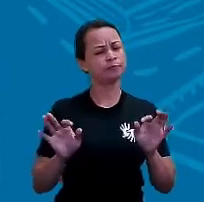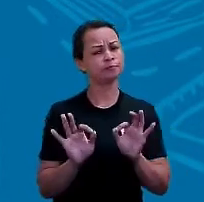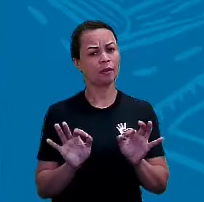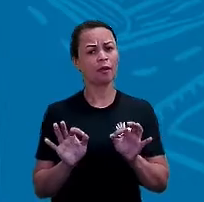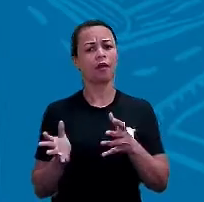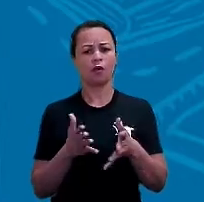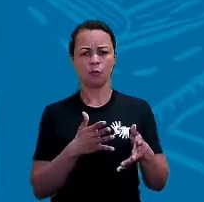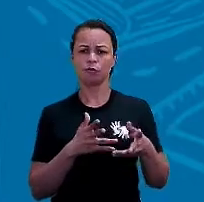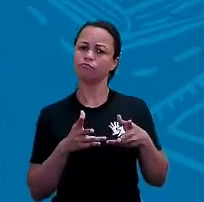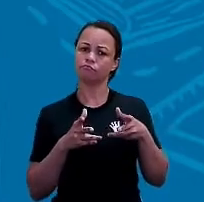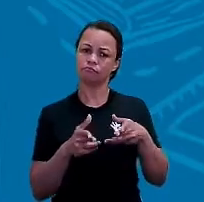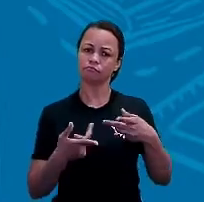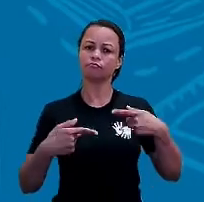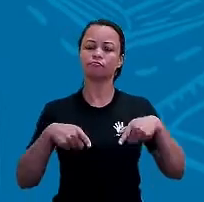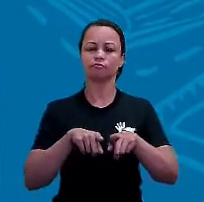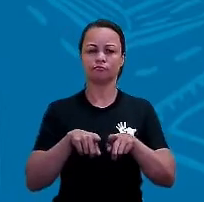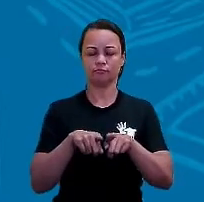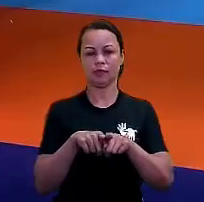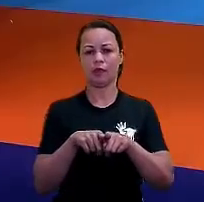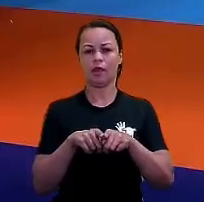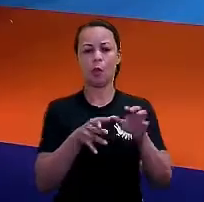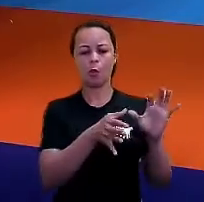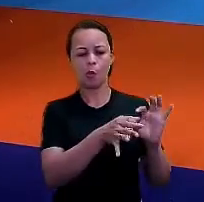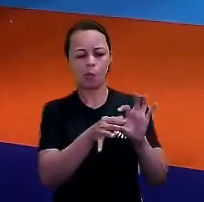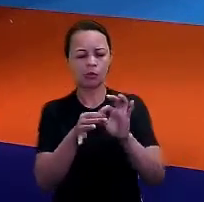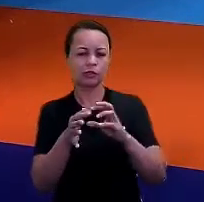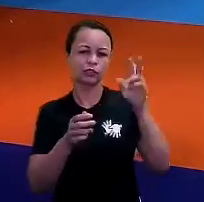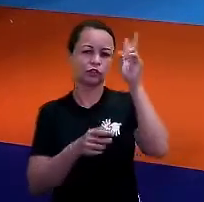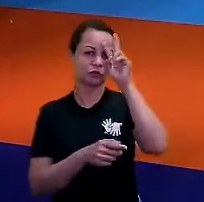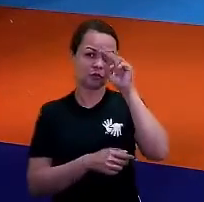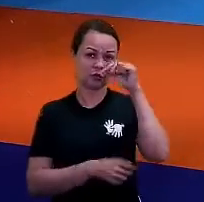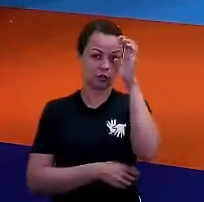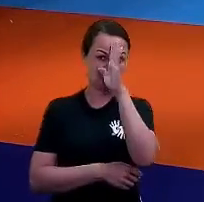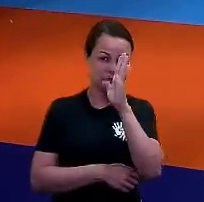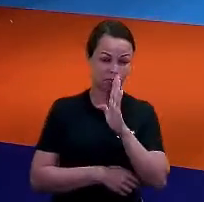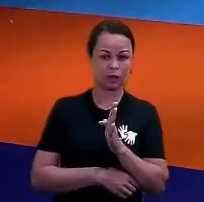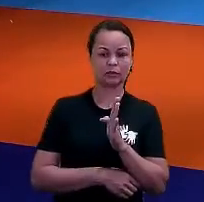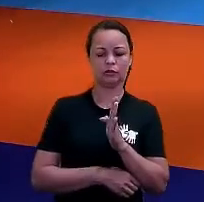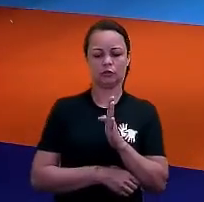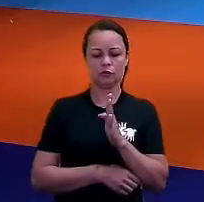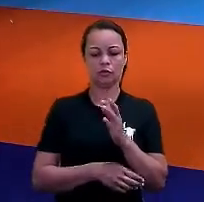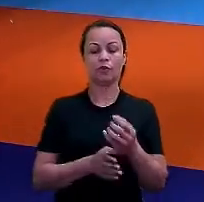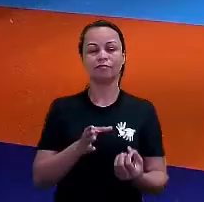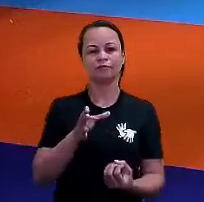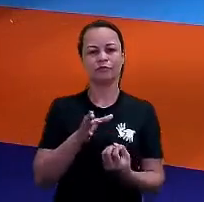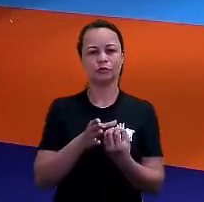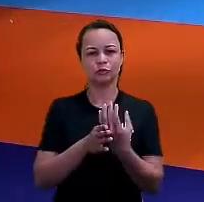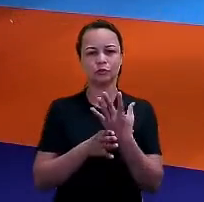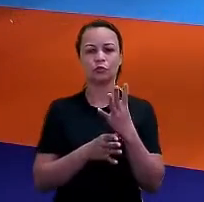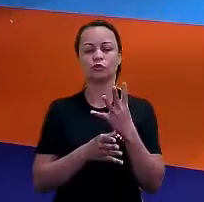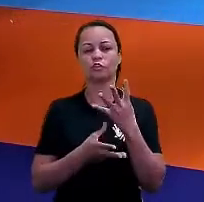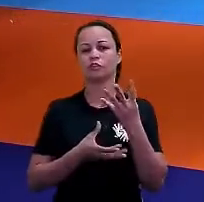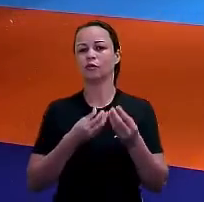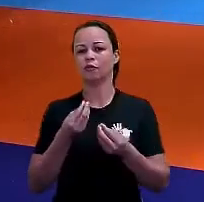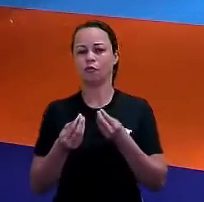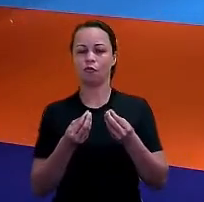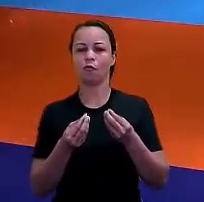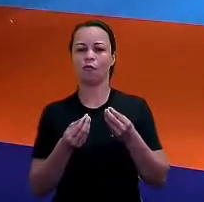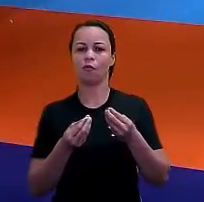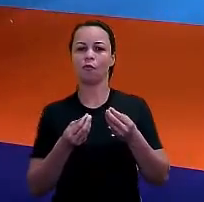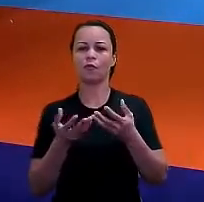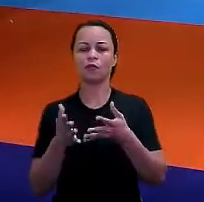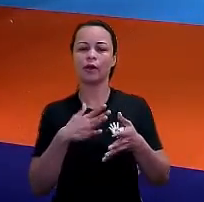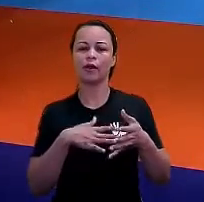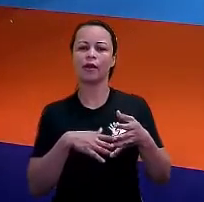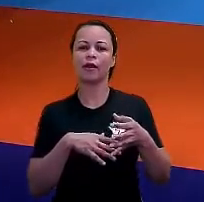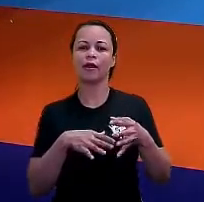que o contexto histórico em que o Brasil ele surge enquanto território, ele